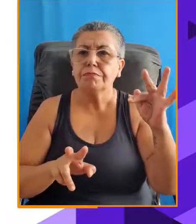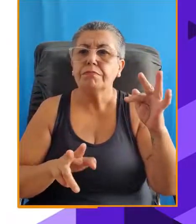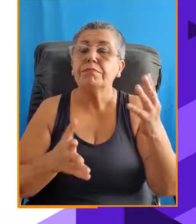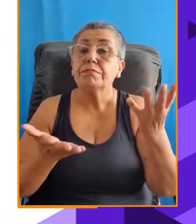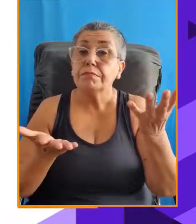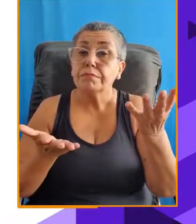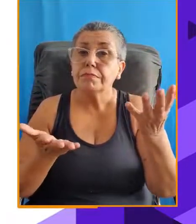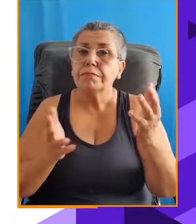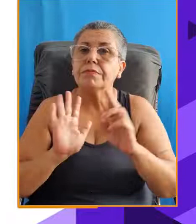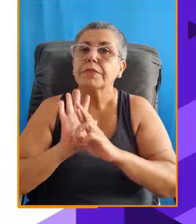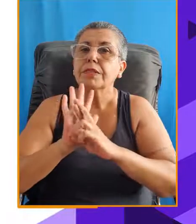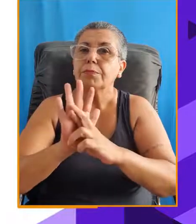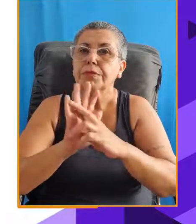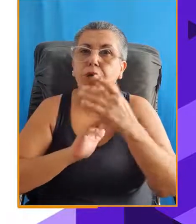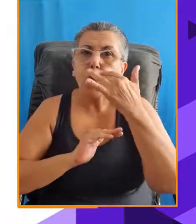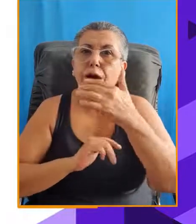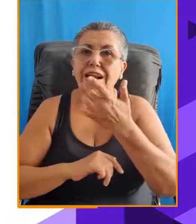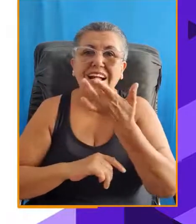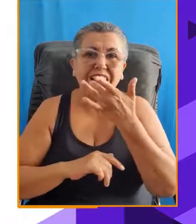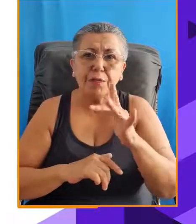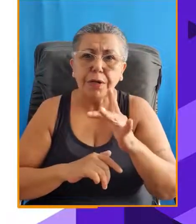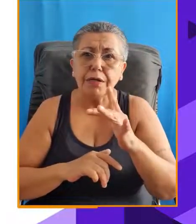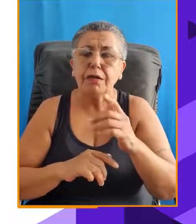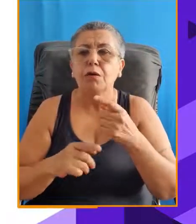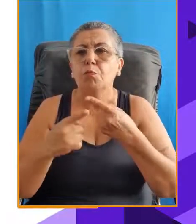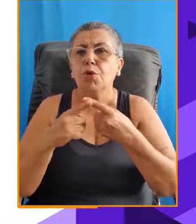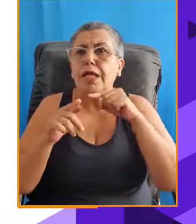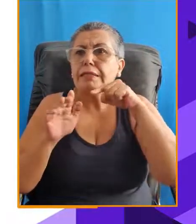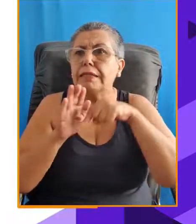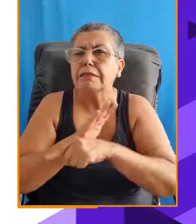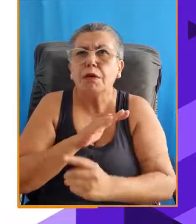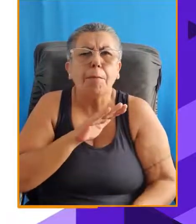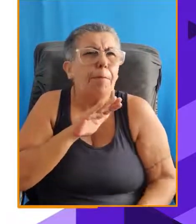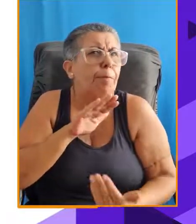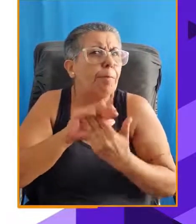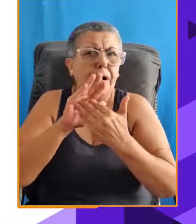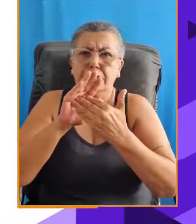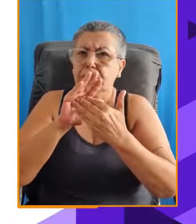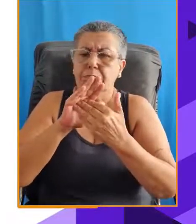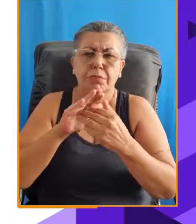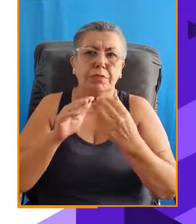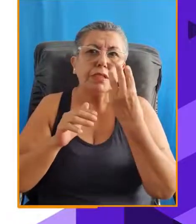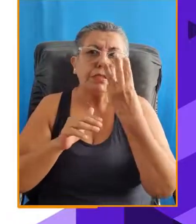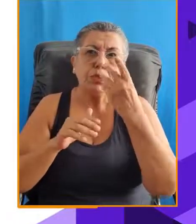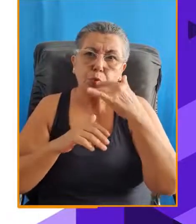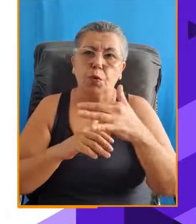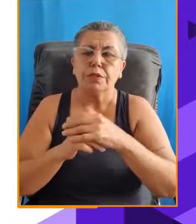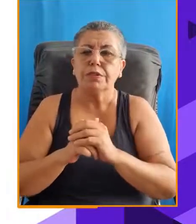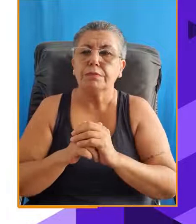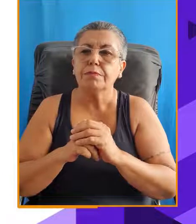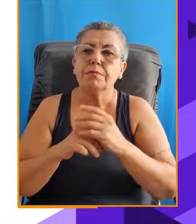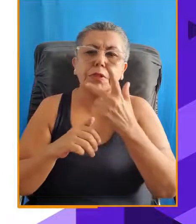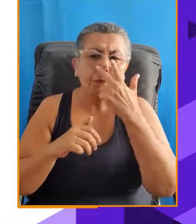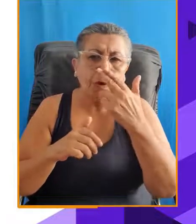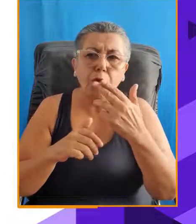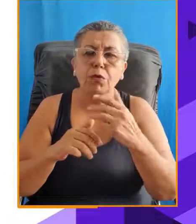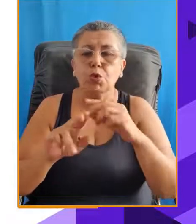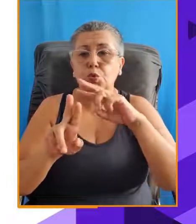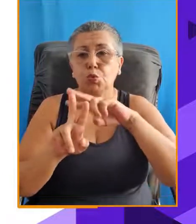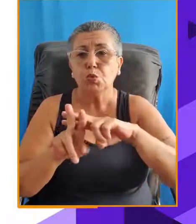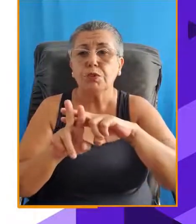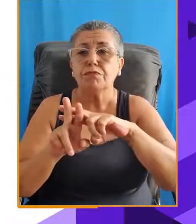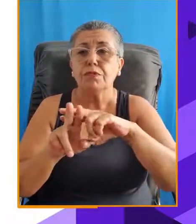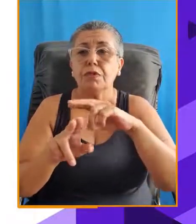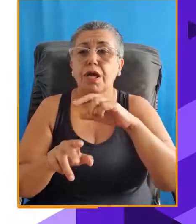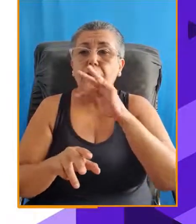FF representa a cor branca, pois tem a intensidade máxima das 3 cores. Do mesmo modo,